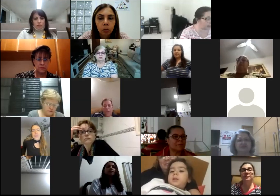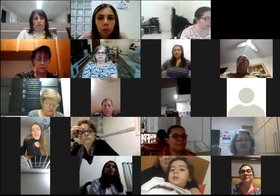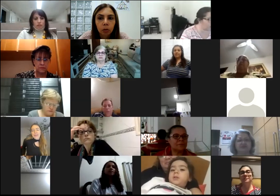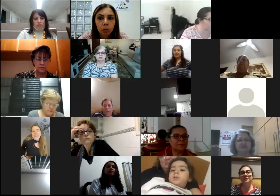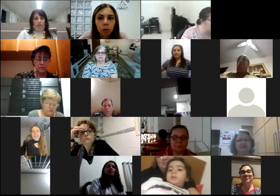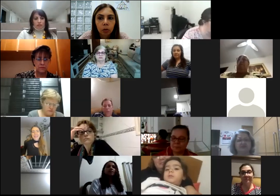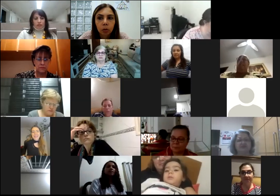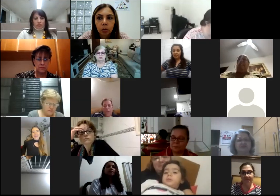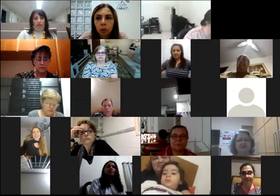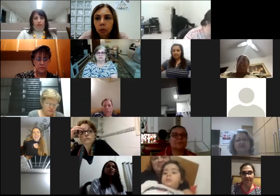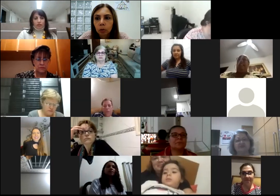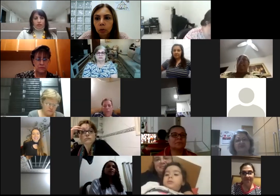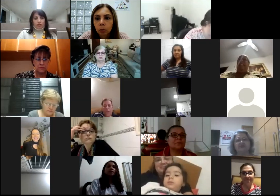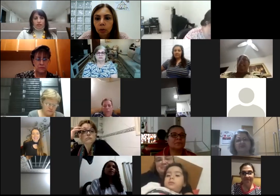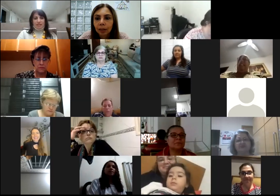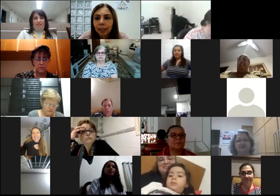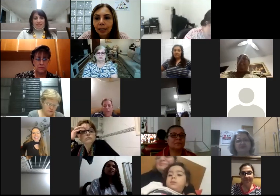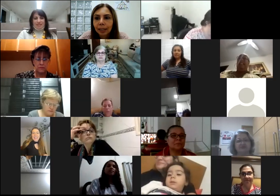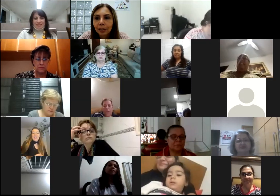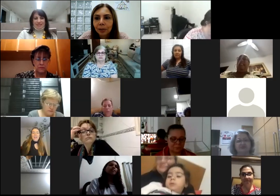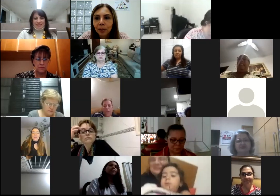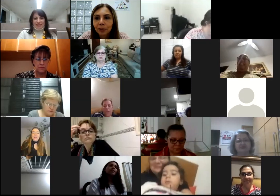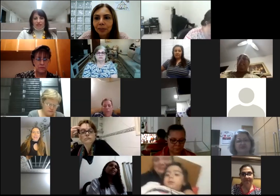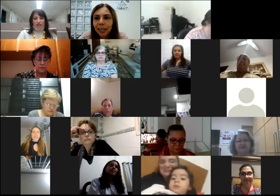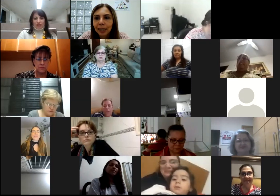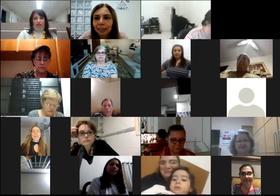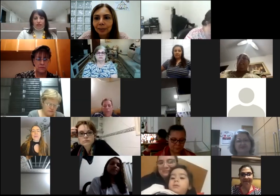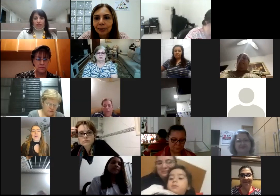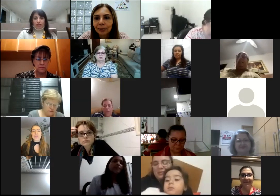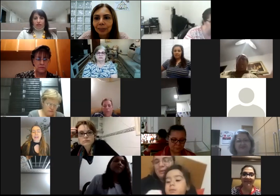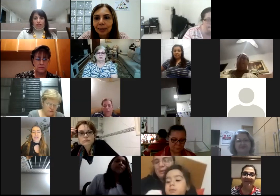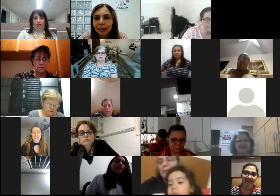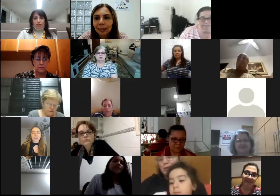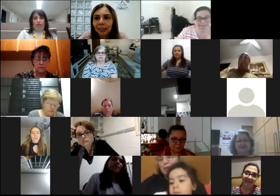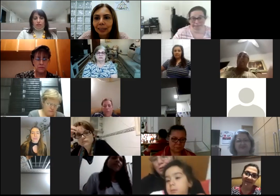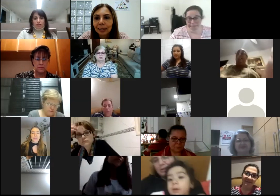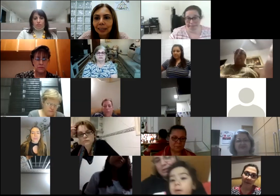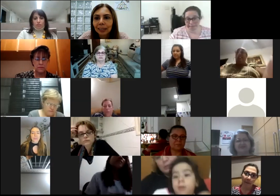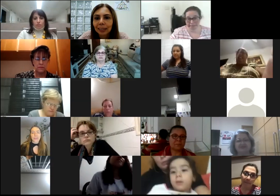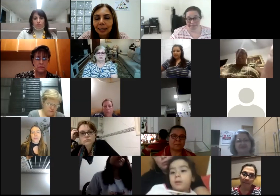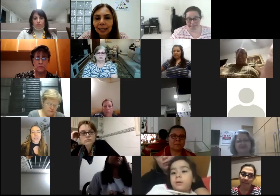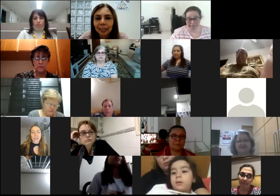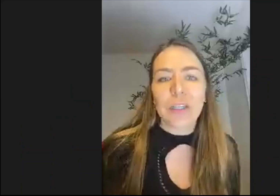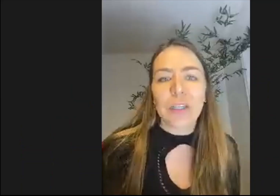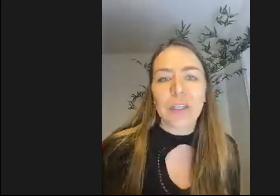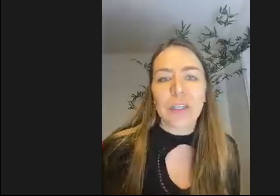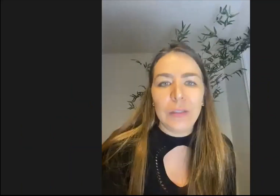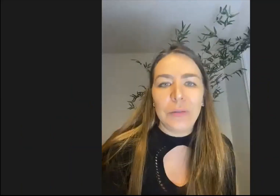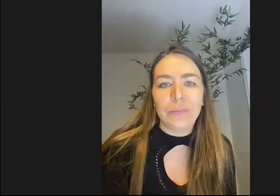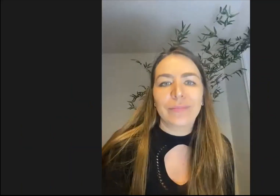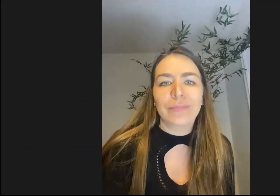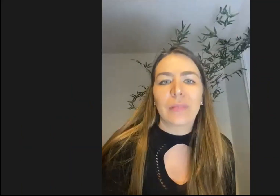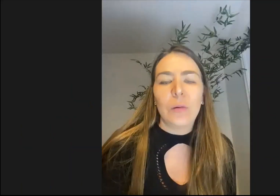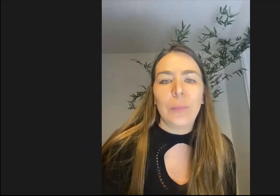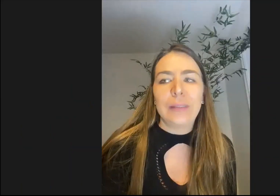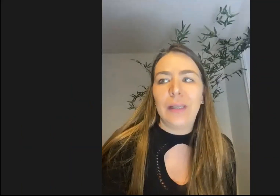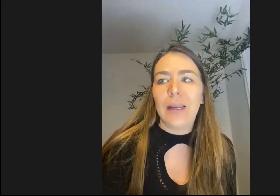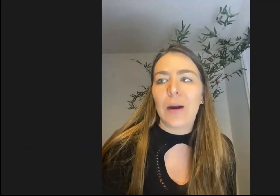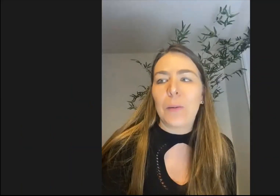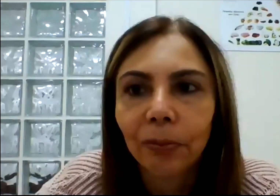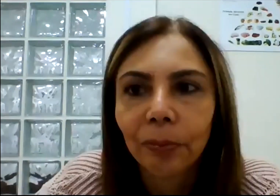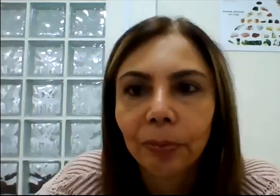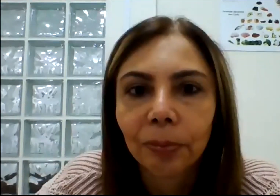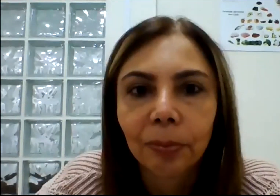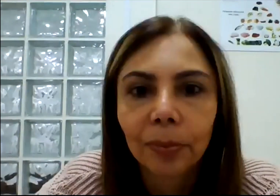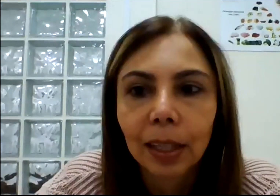duas abobrinhas da Rê. Isso, e eu mando, perfeito. E eu compartilho para todas vocês, eu mando o